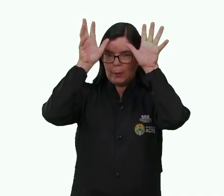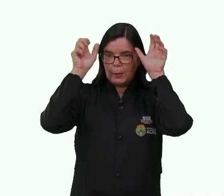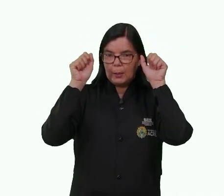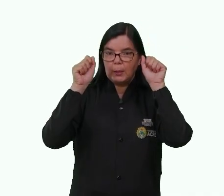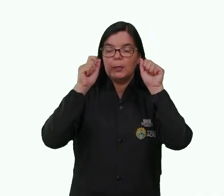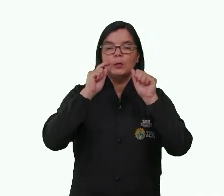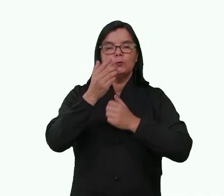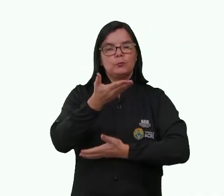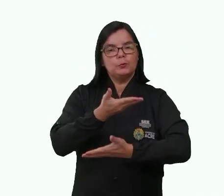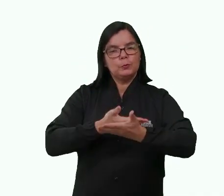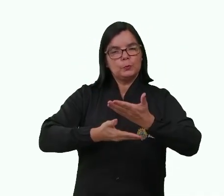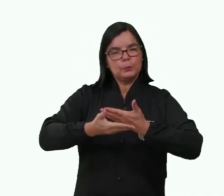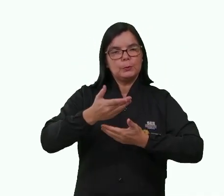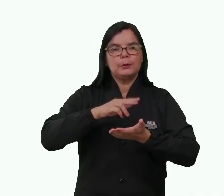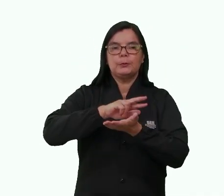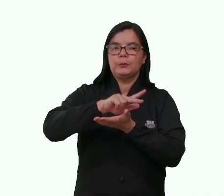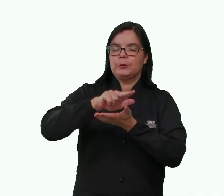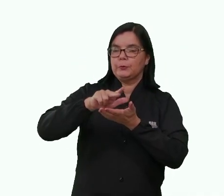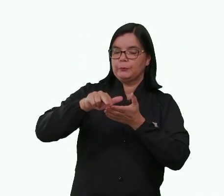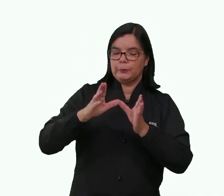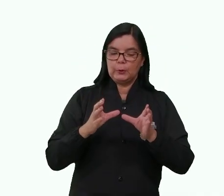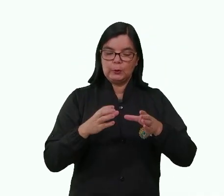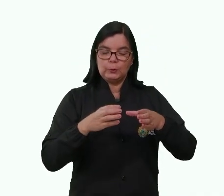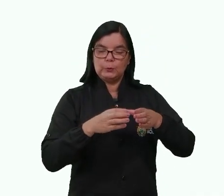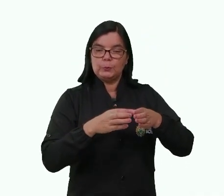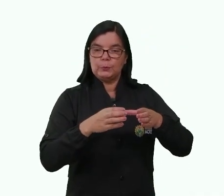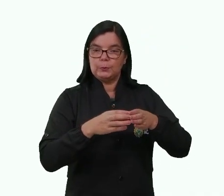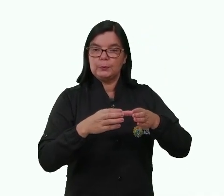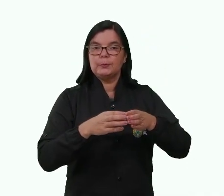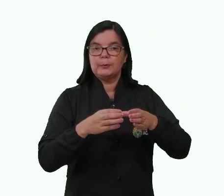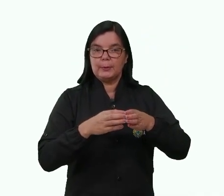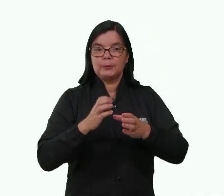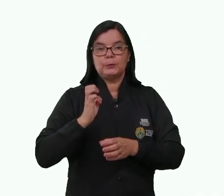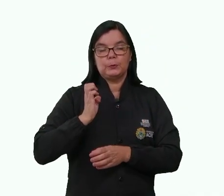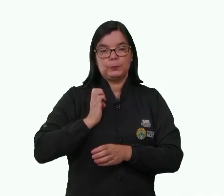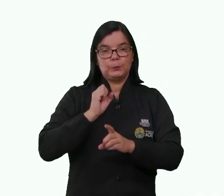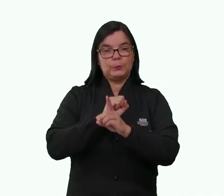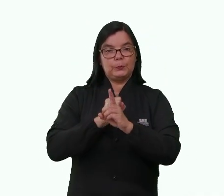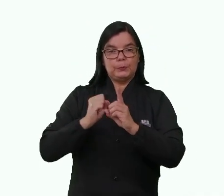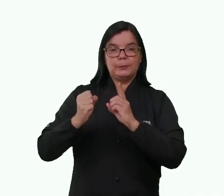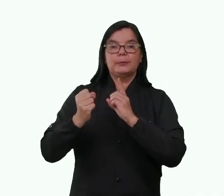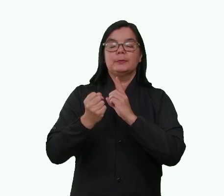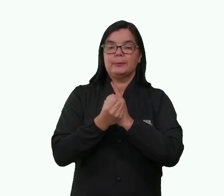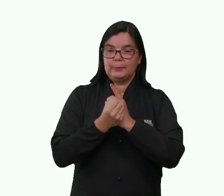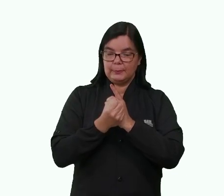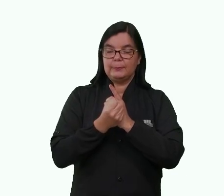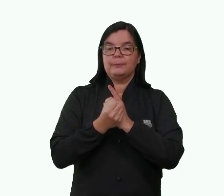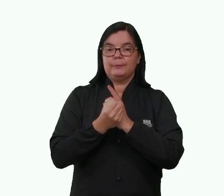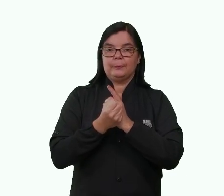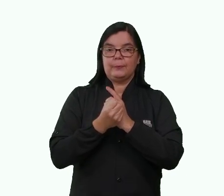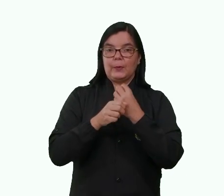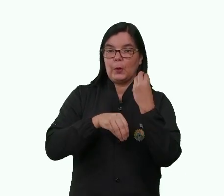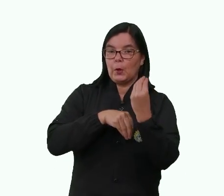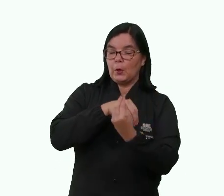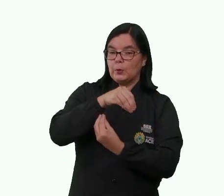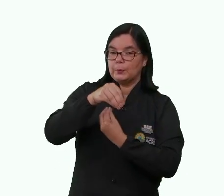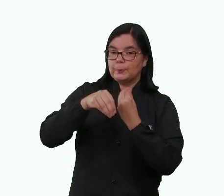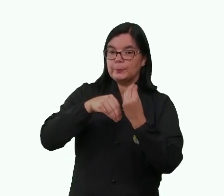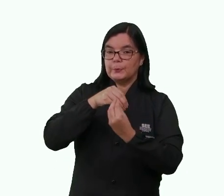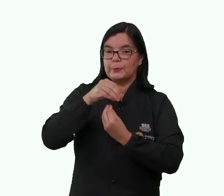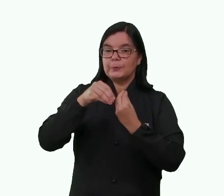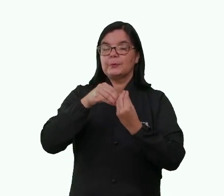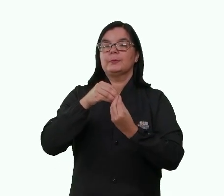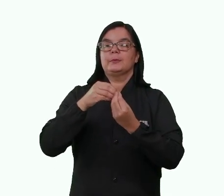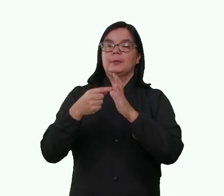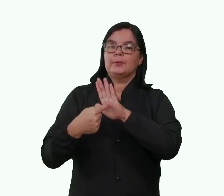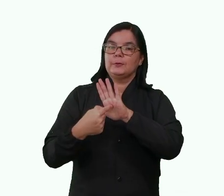do Acre resulta da interação entre diversos grupos étnicos e sociais.